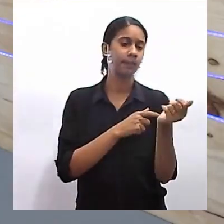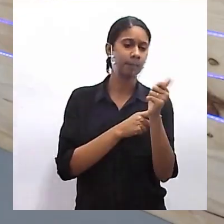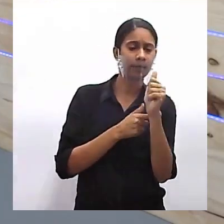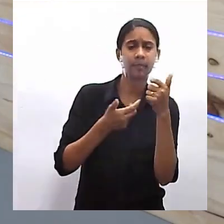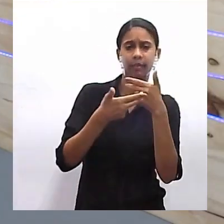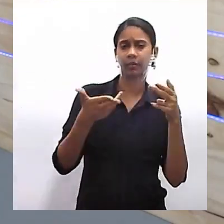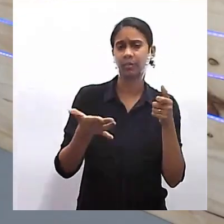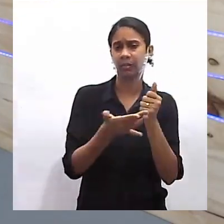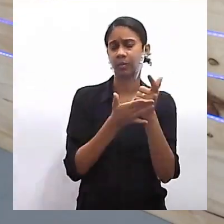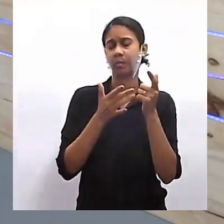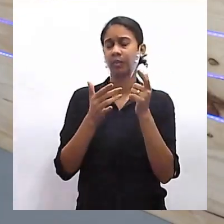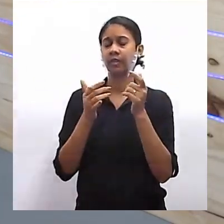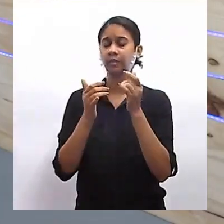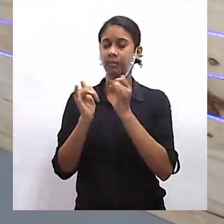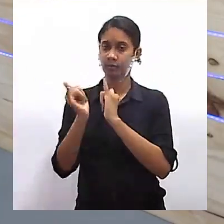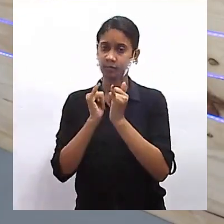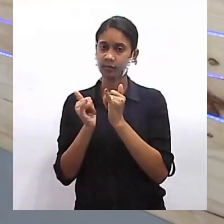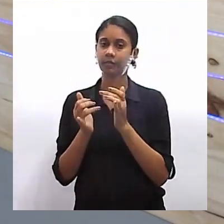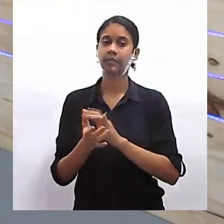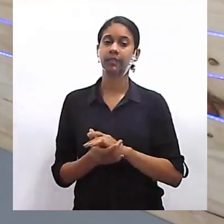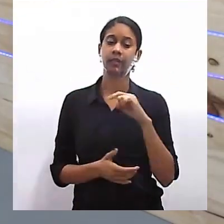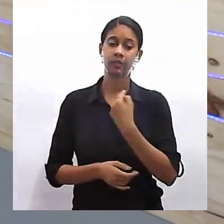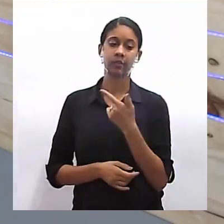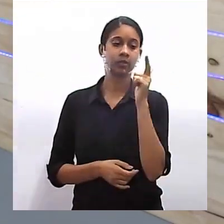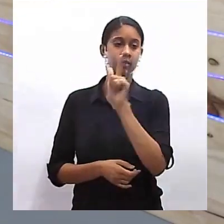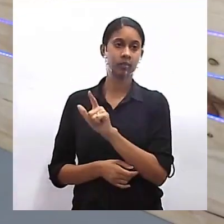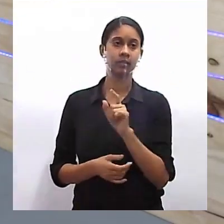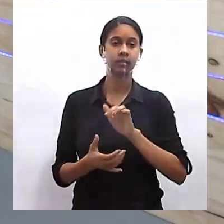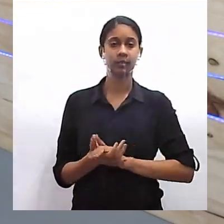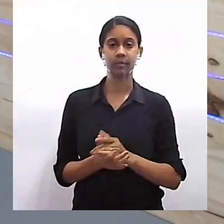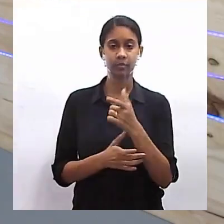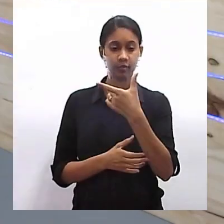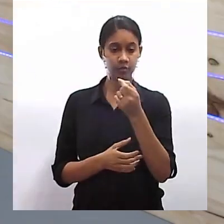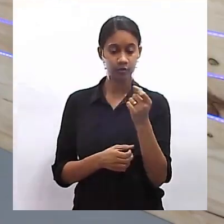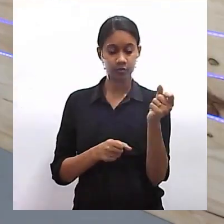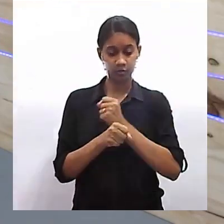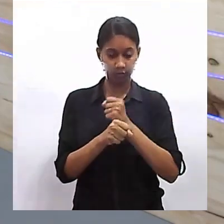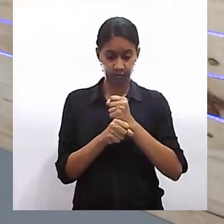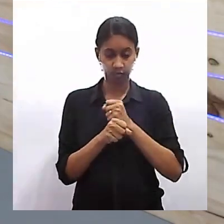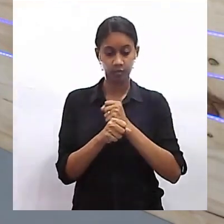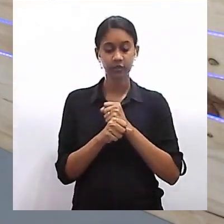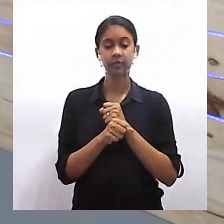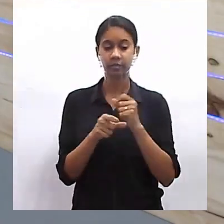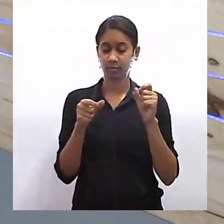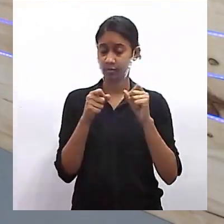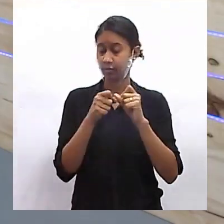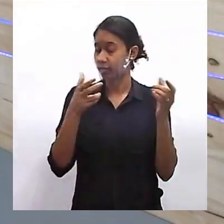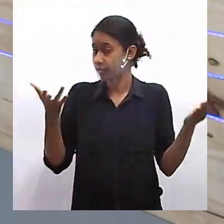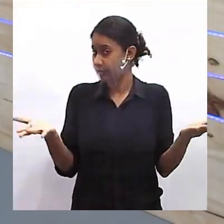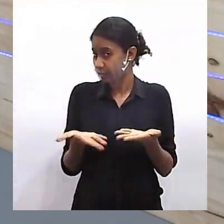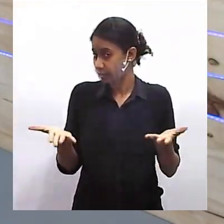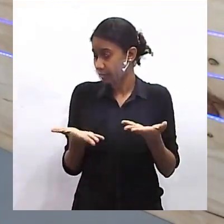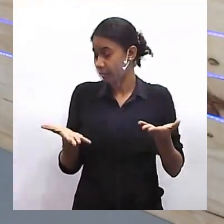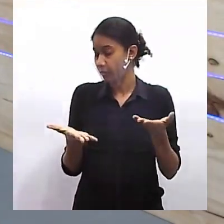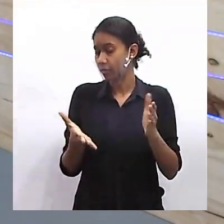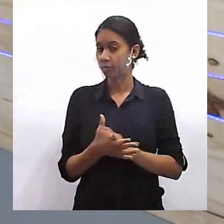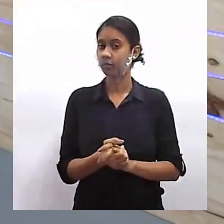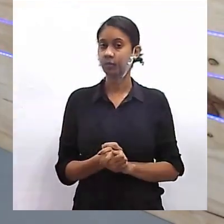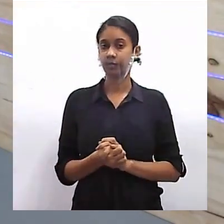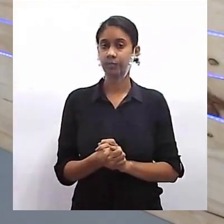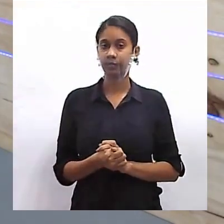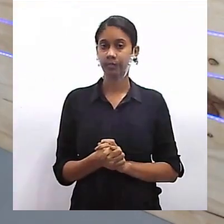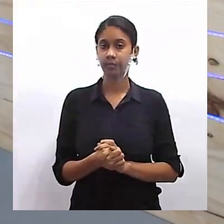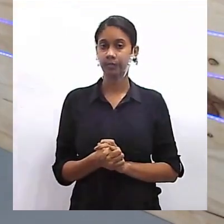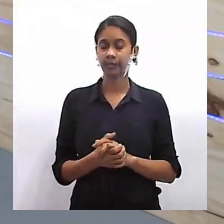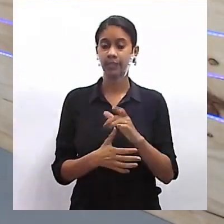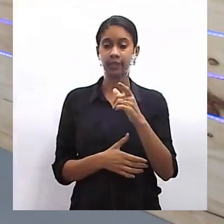aplicativos, tudo isso é ganho. A gente está 20 anos na frente. O que a gente faz hoje, atualmente, acredita que a gente está 20